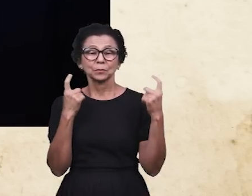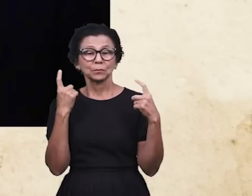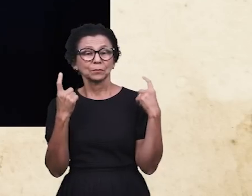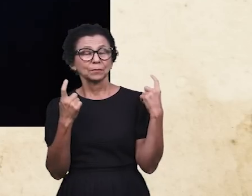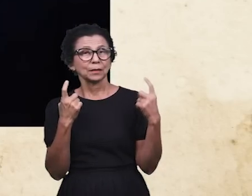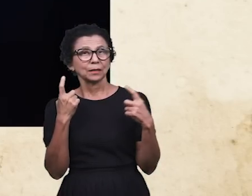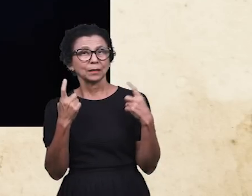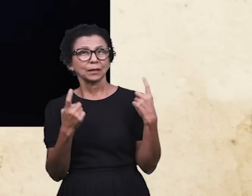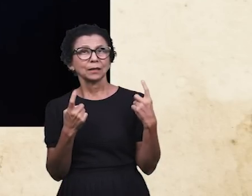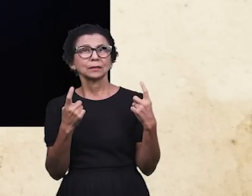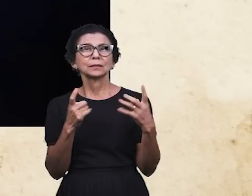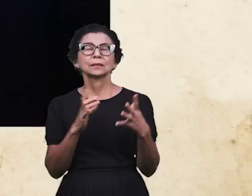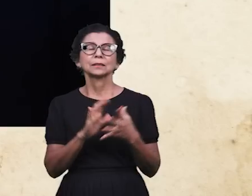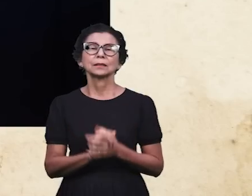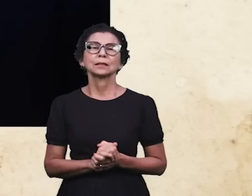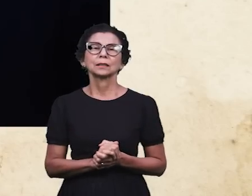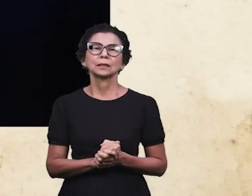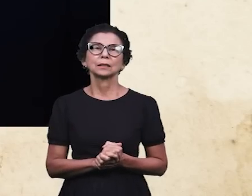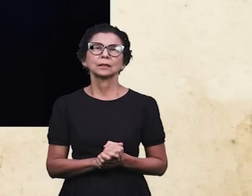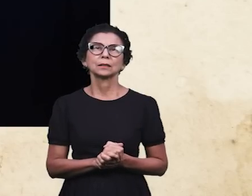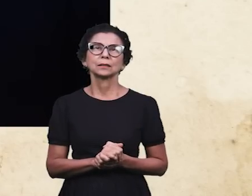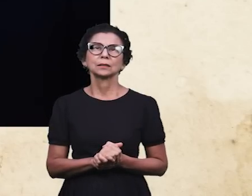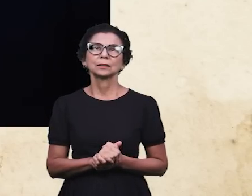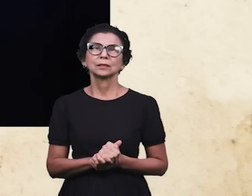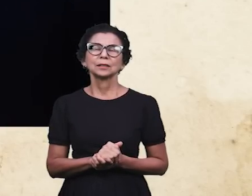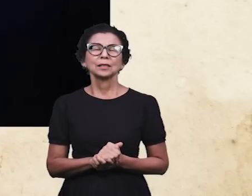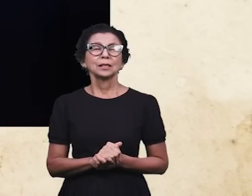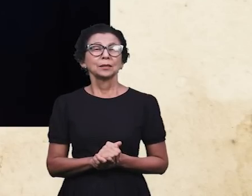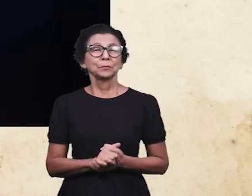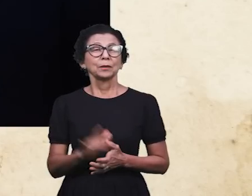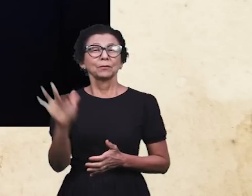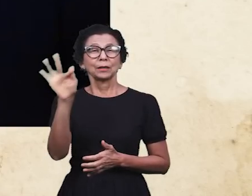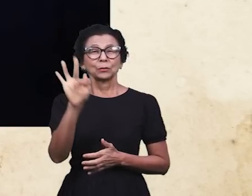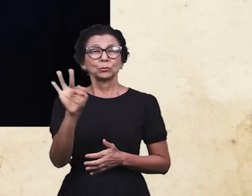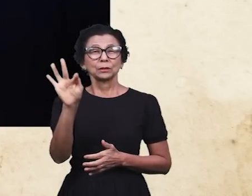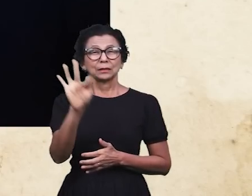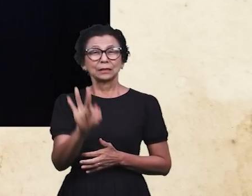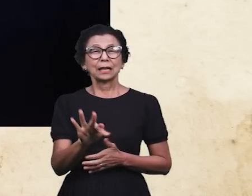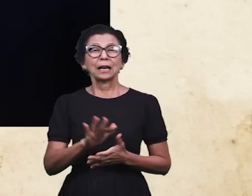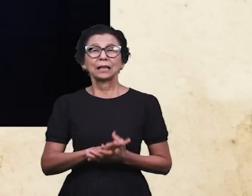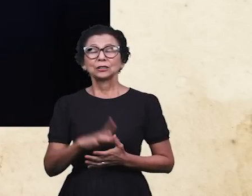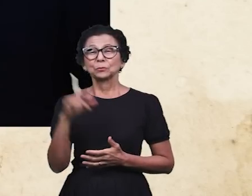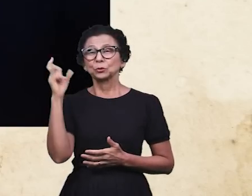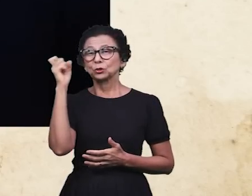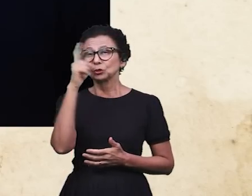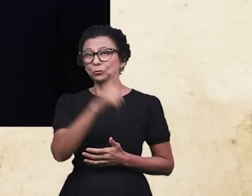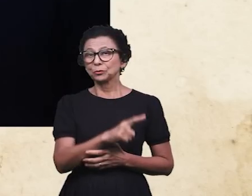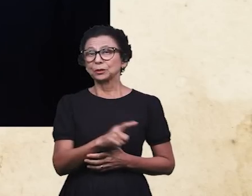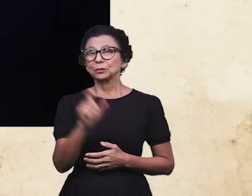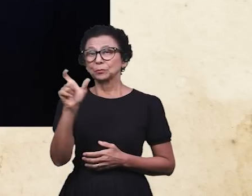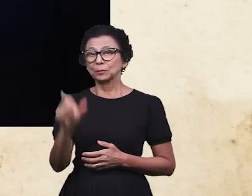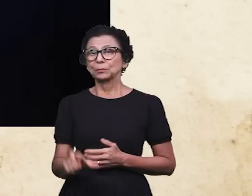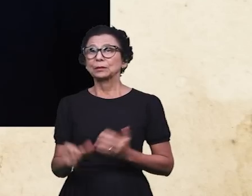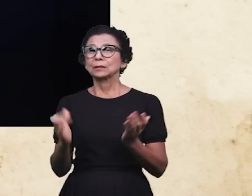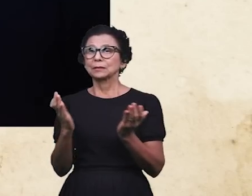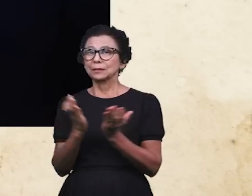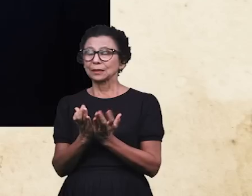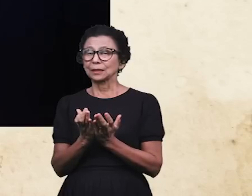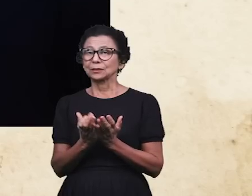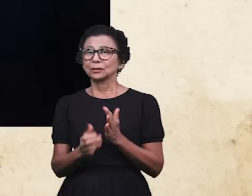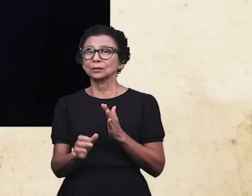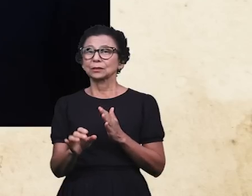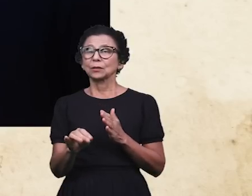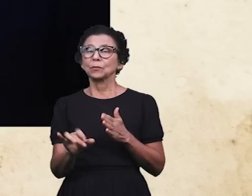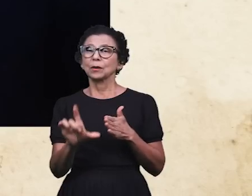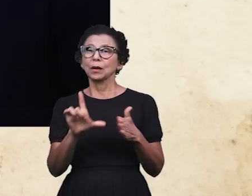porque é de conhecimento de todos que hoje a universidade é um local muito hostil para quem é cristão. Por isso, antes do início